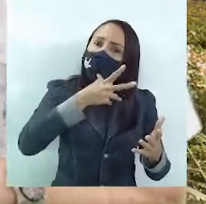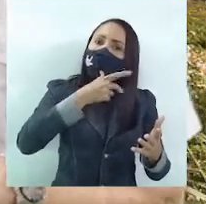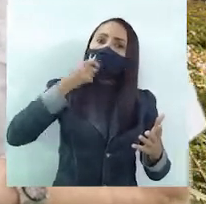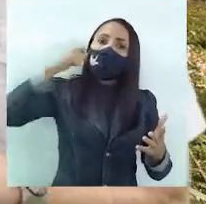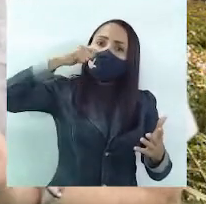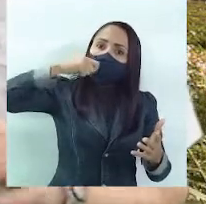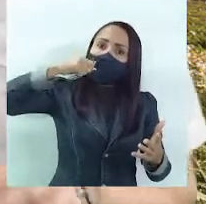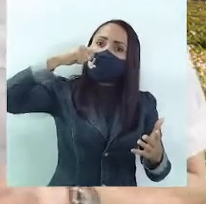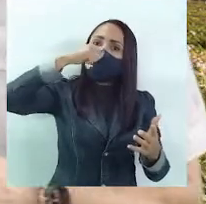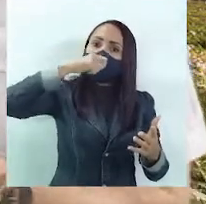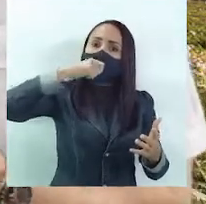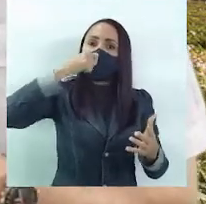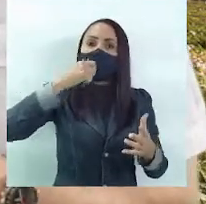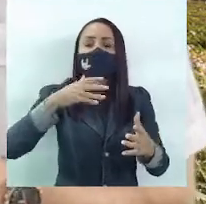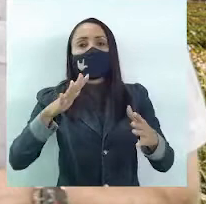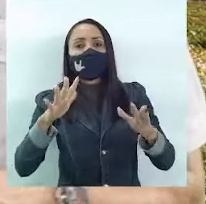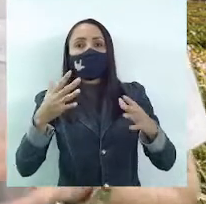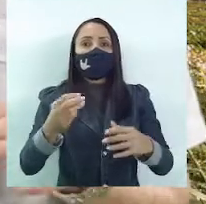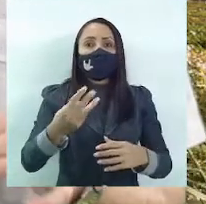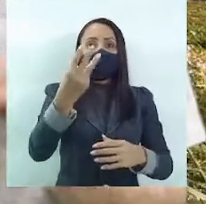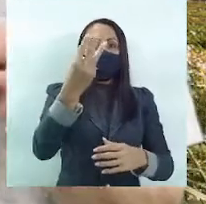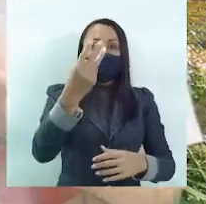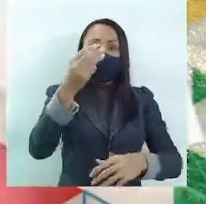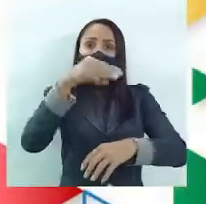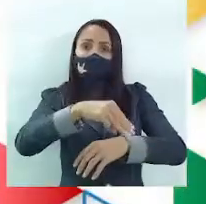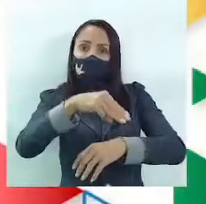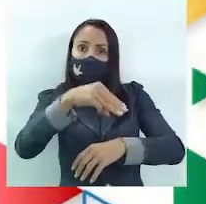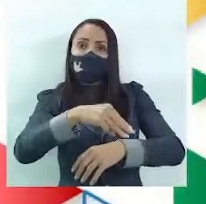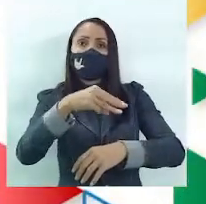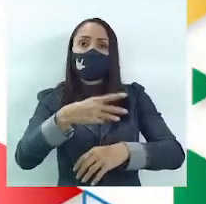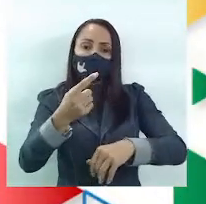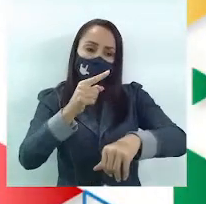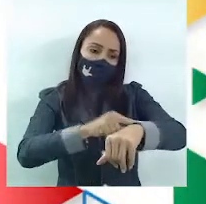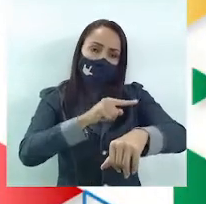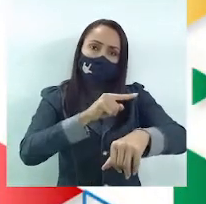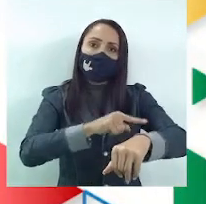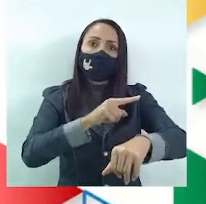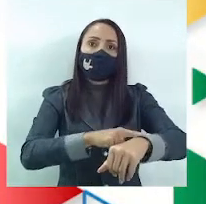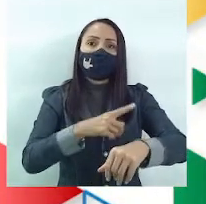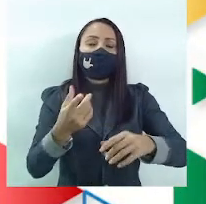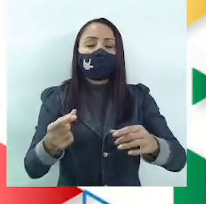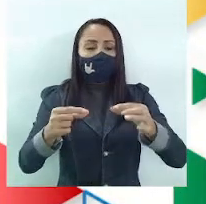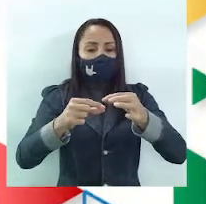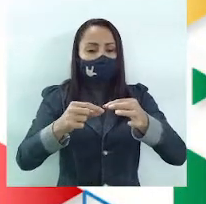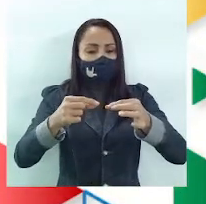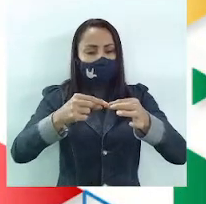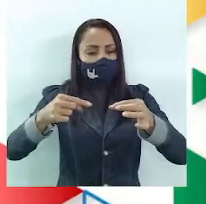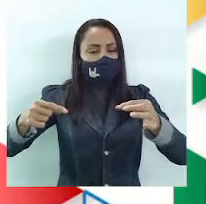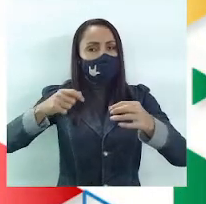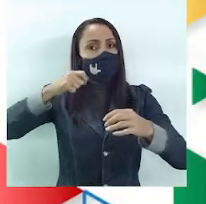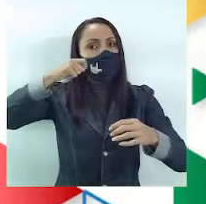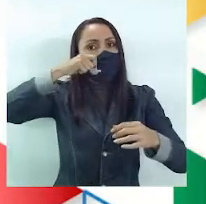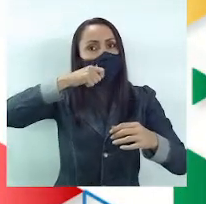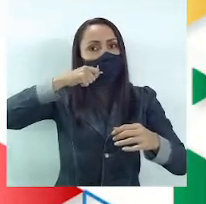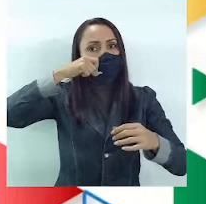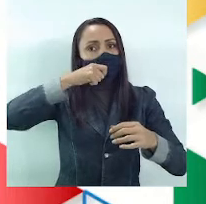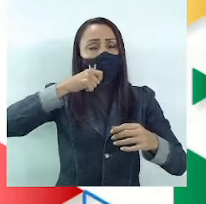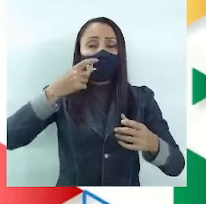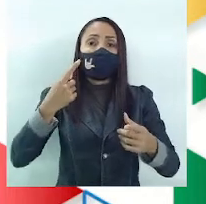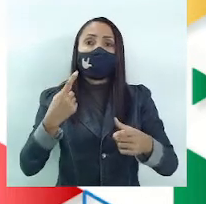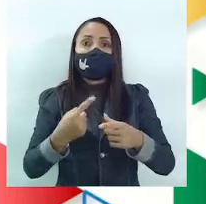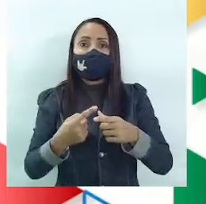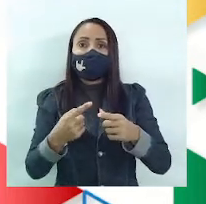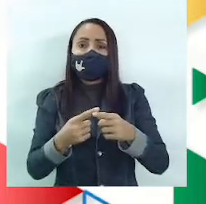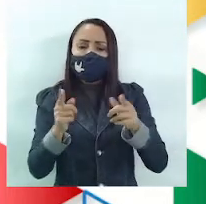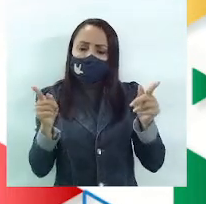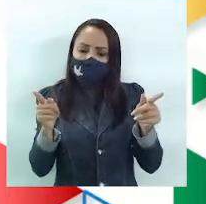leva em média mais ou menos uns 3 minutos. Então, usar escovas de cabeça pequena, cerdas macias e cabo reto. Por que pequena? Porque